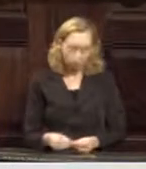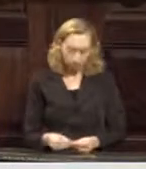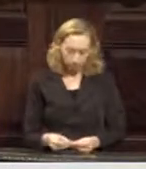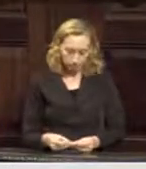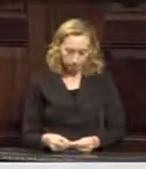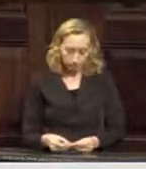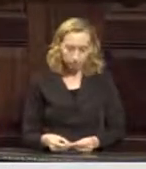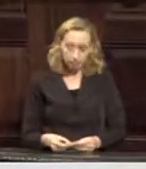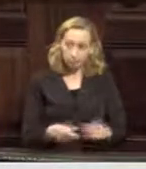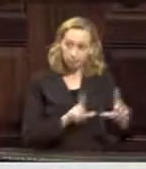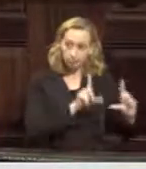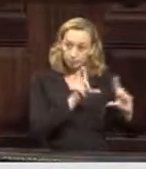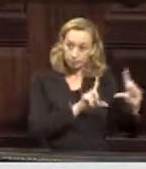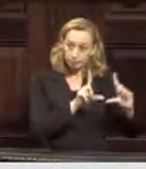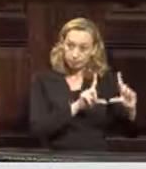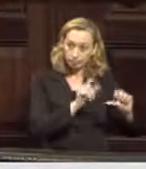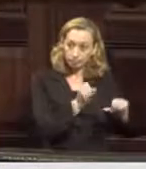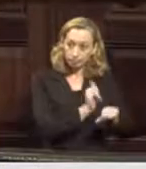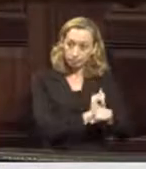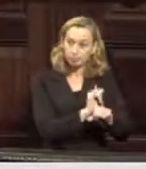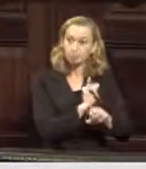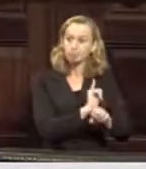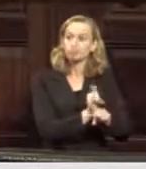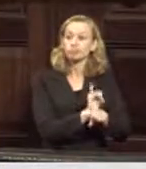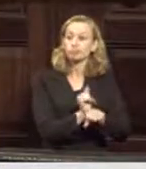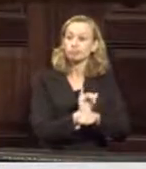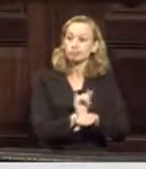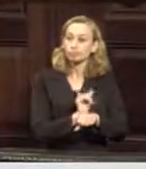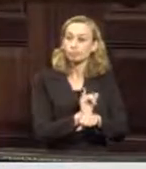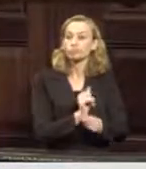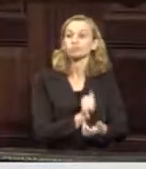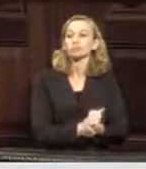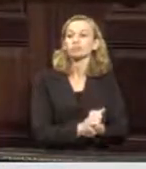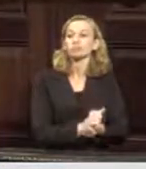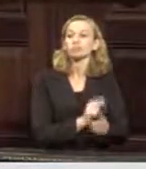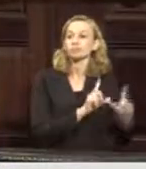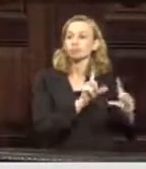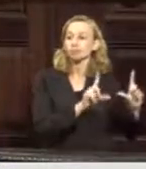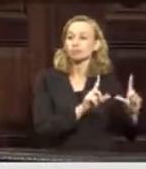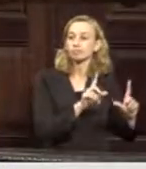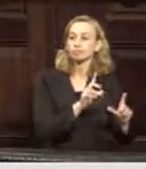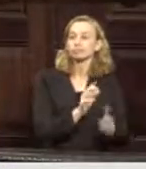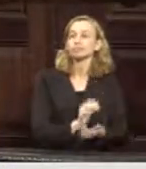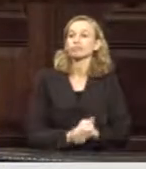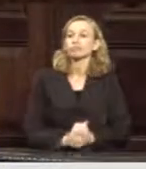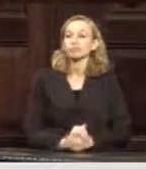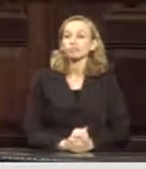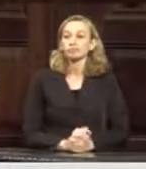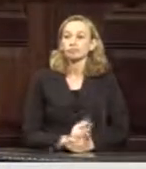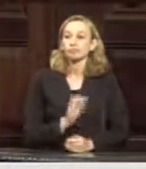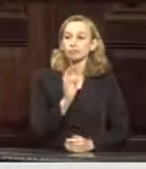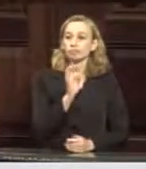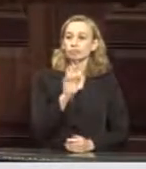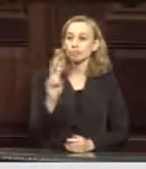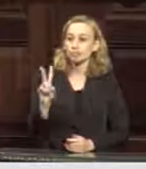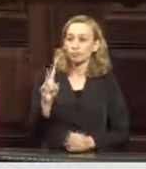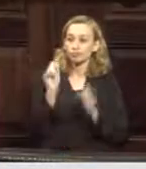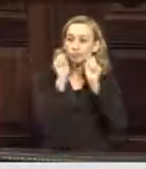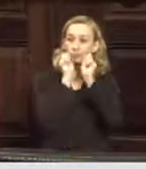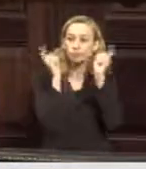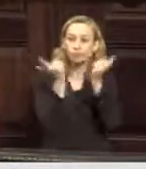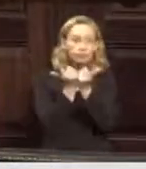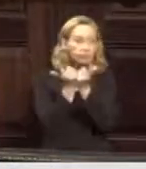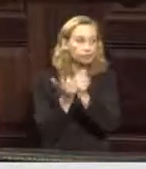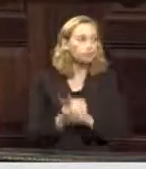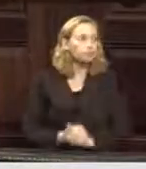pelas redes sociais, nos assistem aqui pela TV Alerj, imprensa, colegas de trabalho aqui da